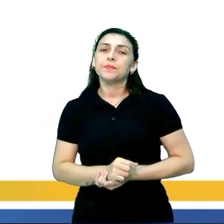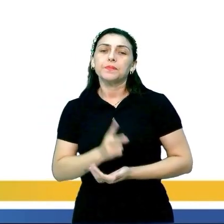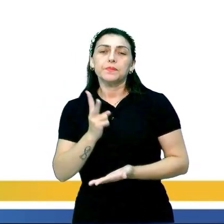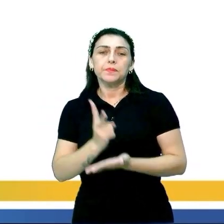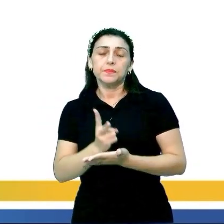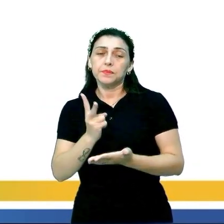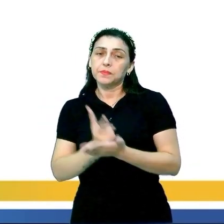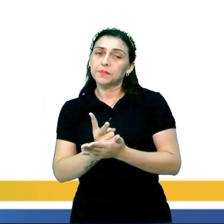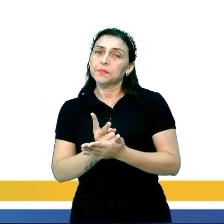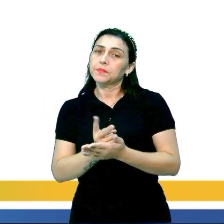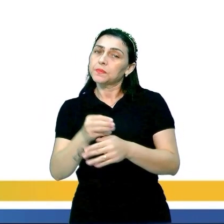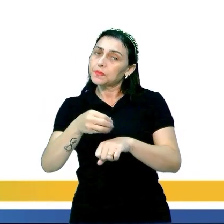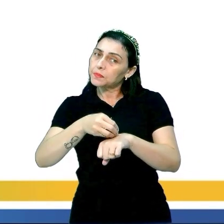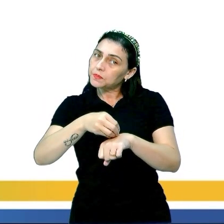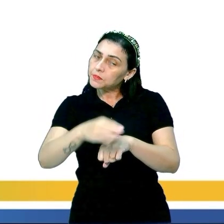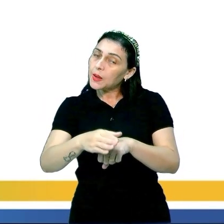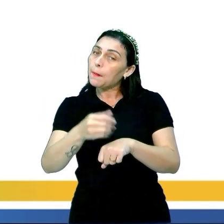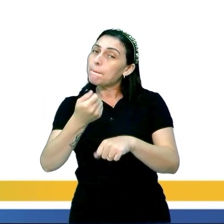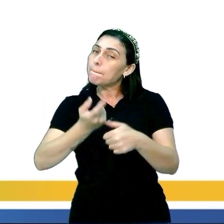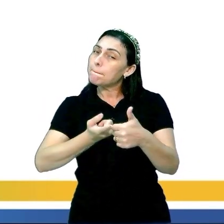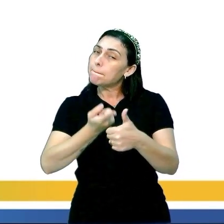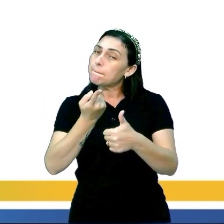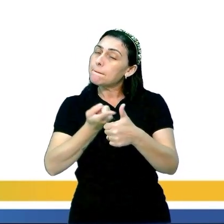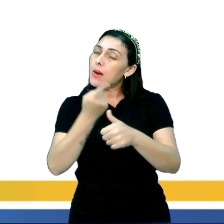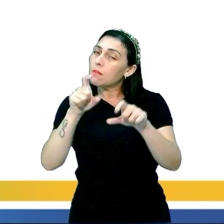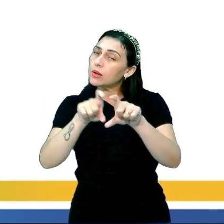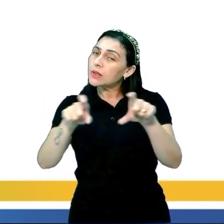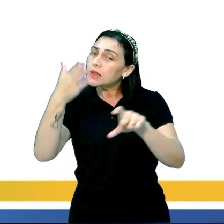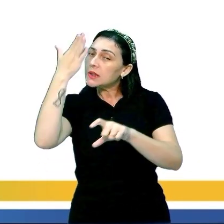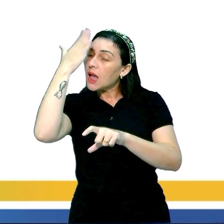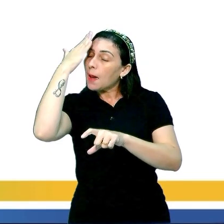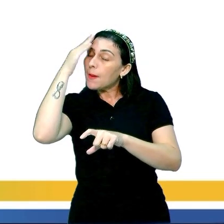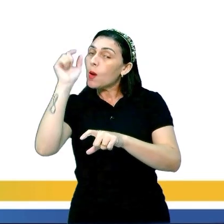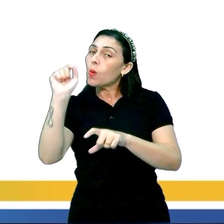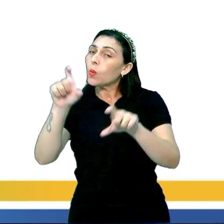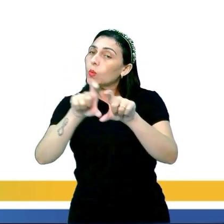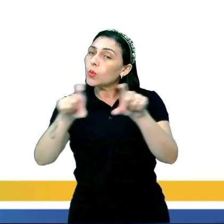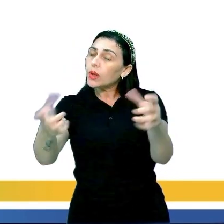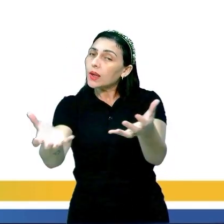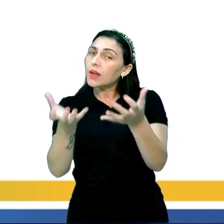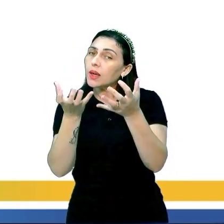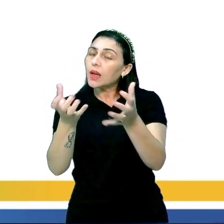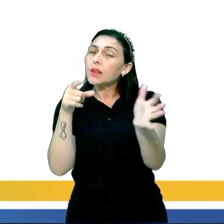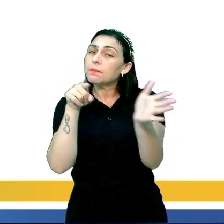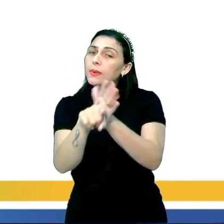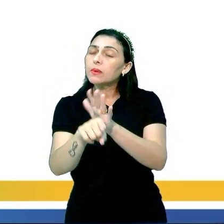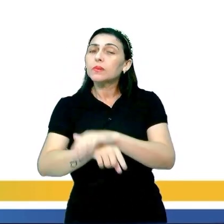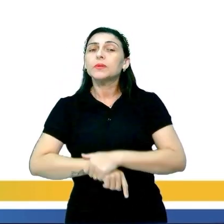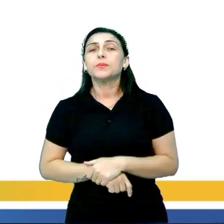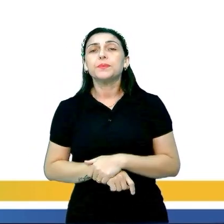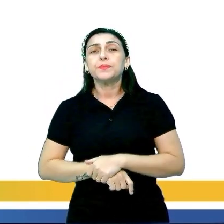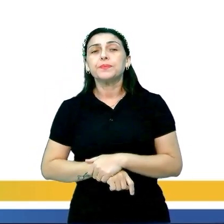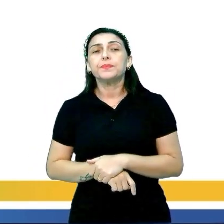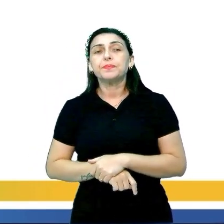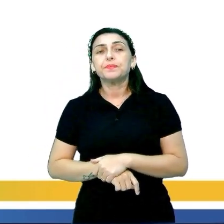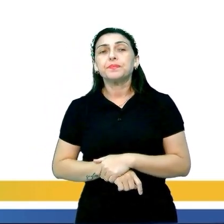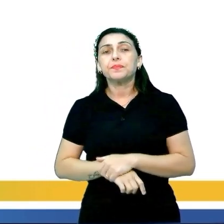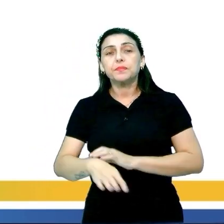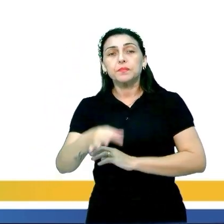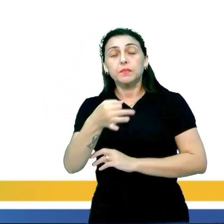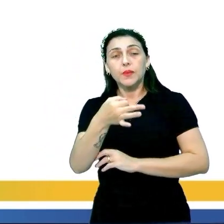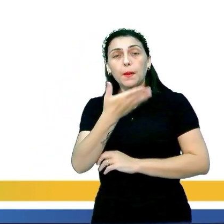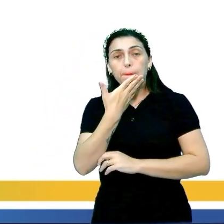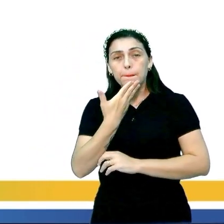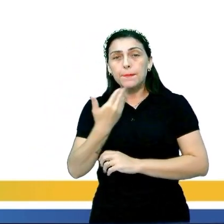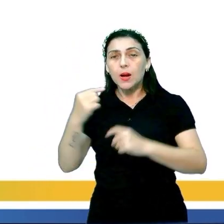sempre dou a dica, a gente vai no enunciado primeiro, porque a gente tem que saber o que o enunciador quer aí da questão. A